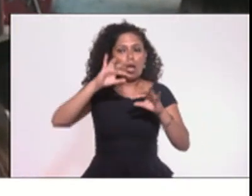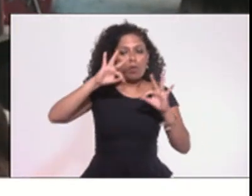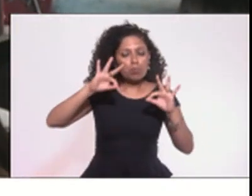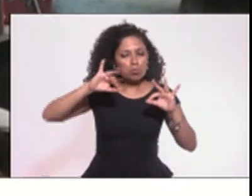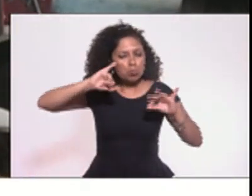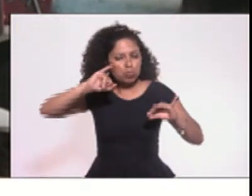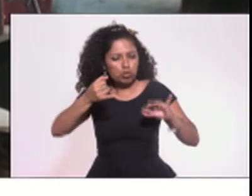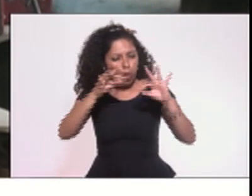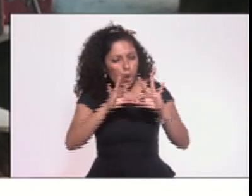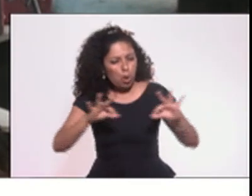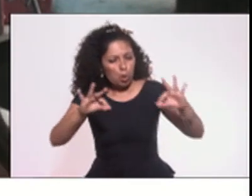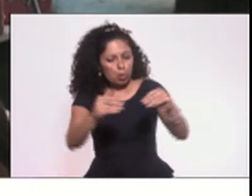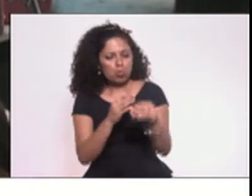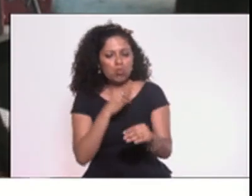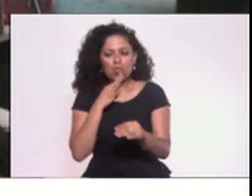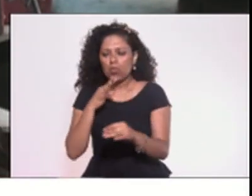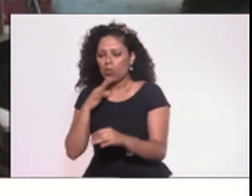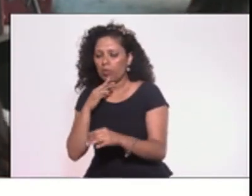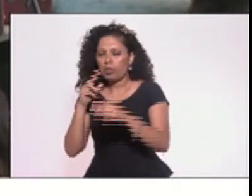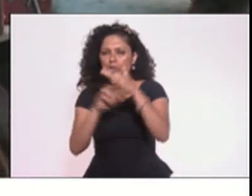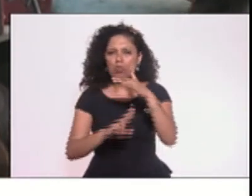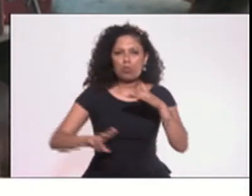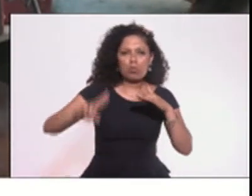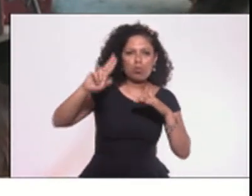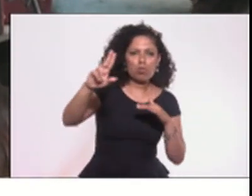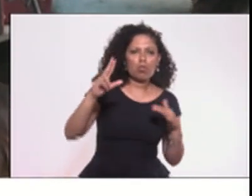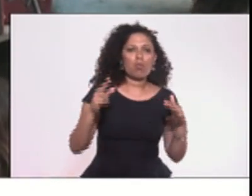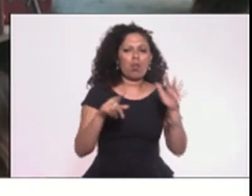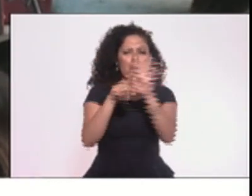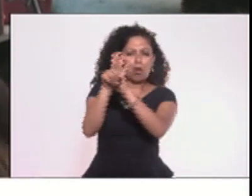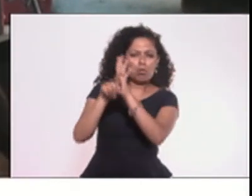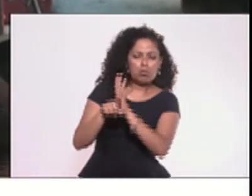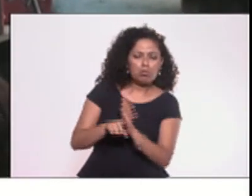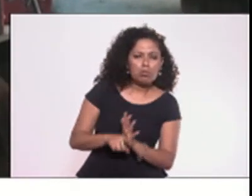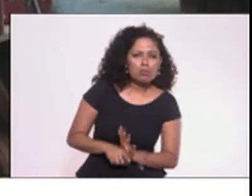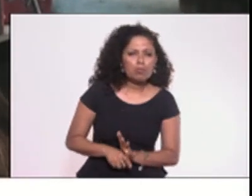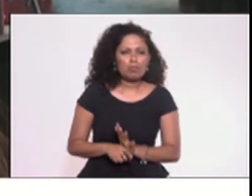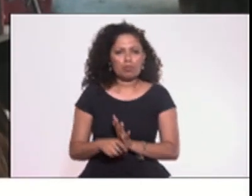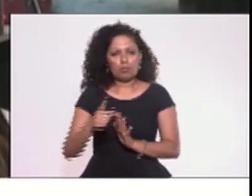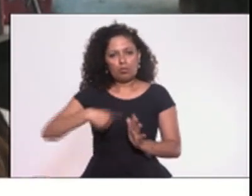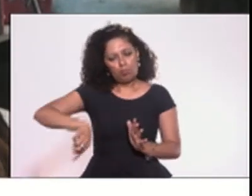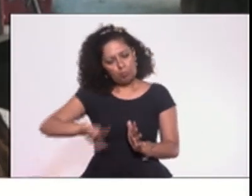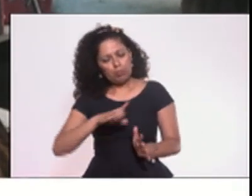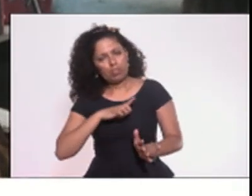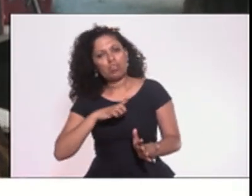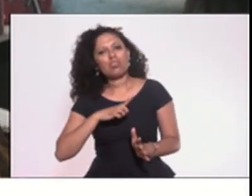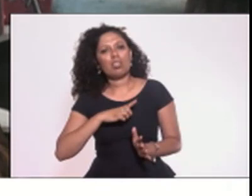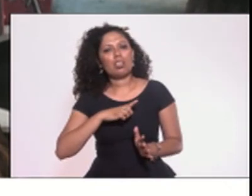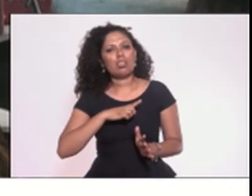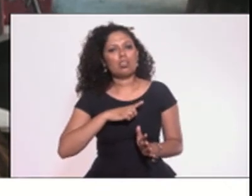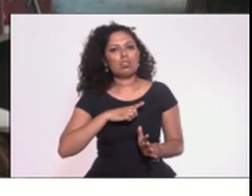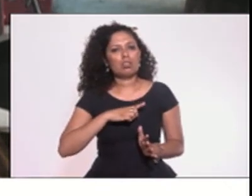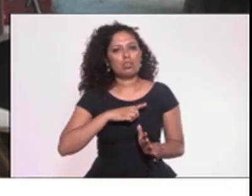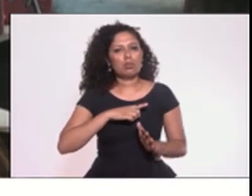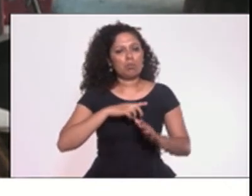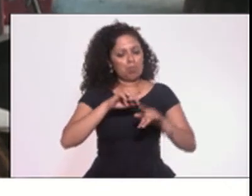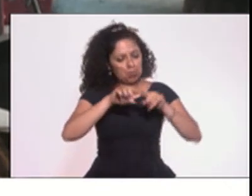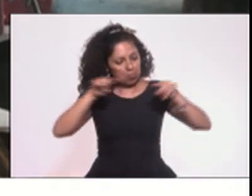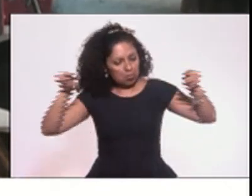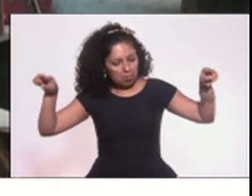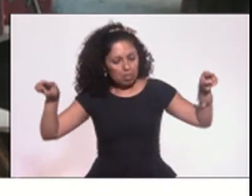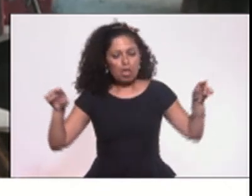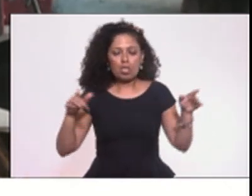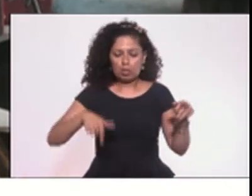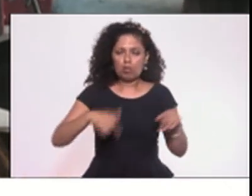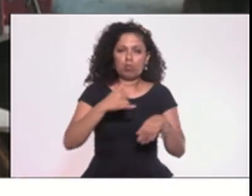rede de conhecimento das universidades, dos centros de pesquisa, né? Que nós temos essa rede de inteligência aqui no Rio de Janeiro.